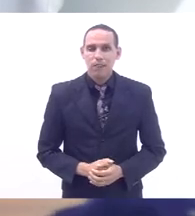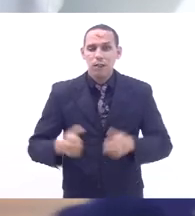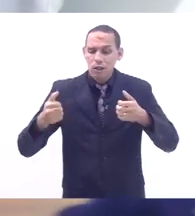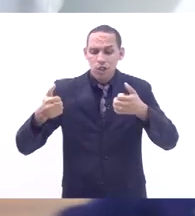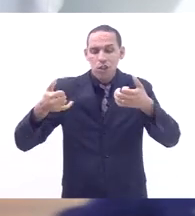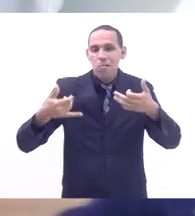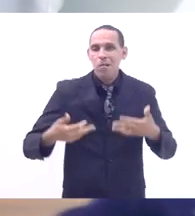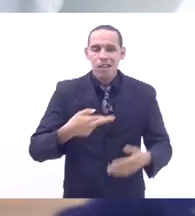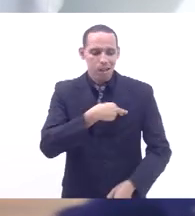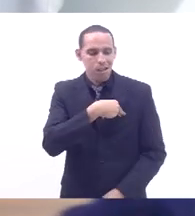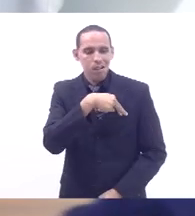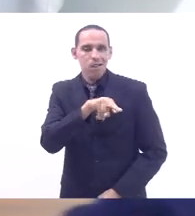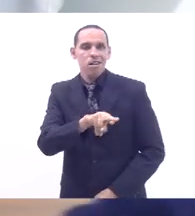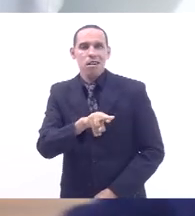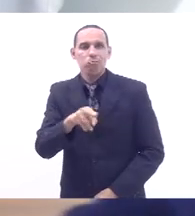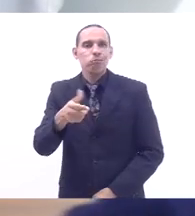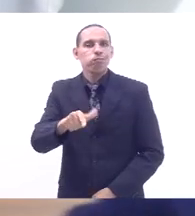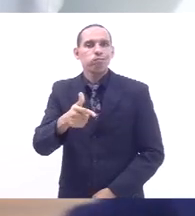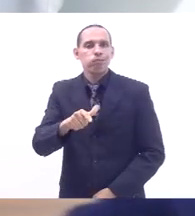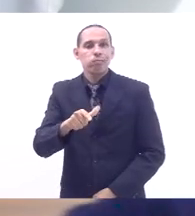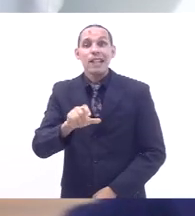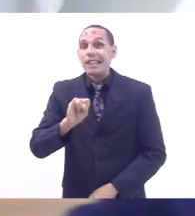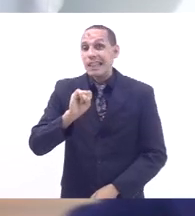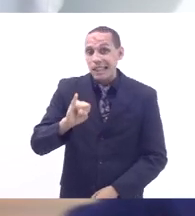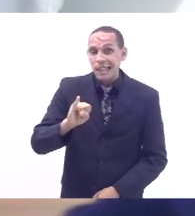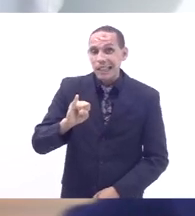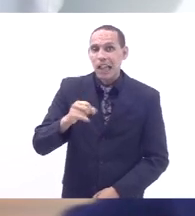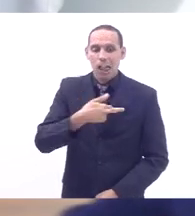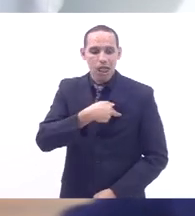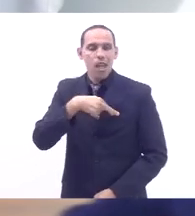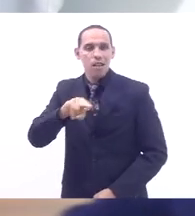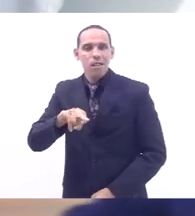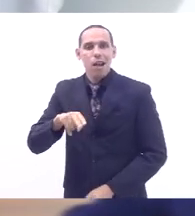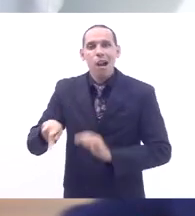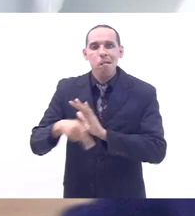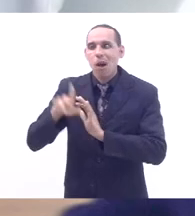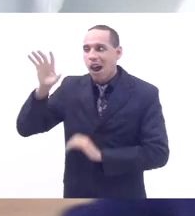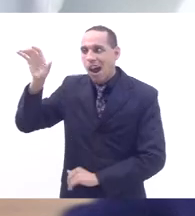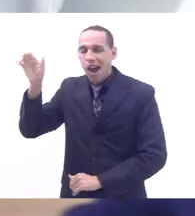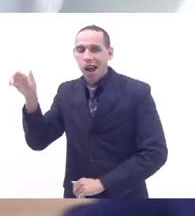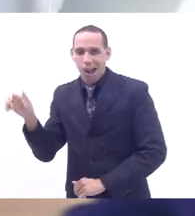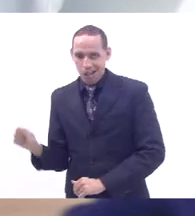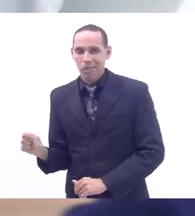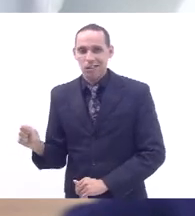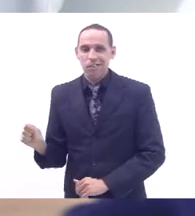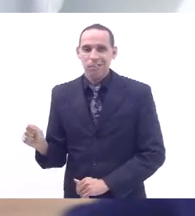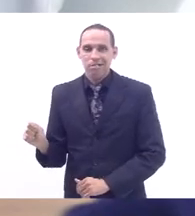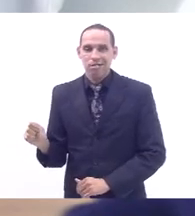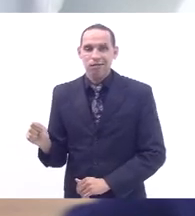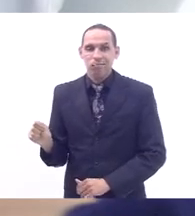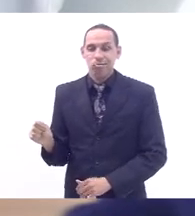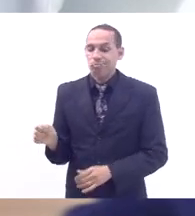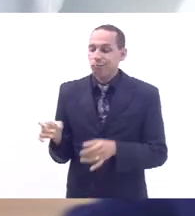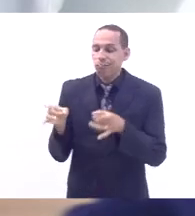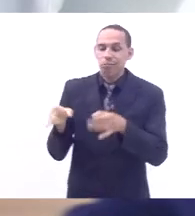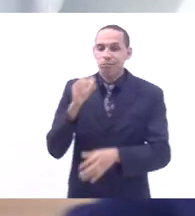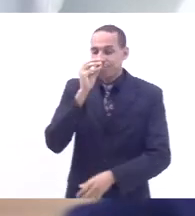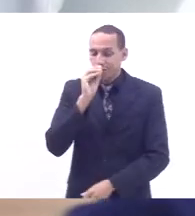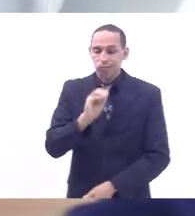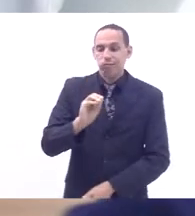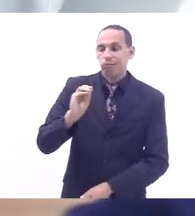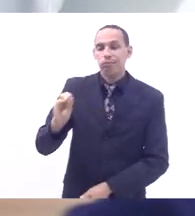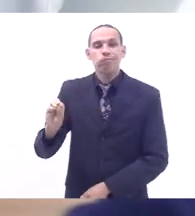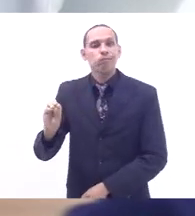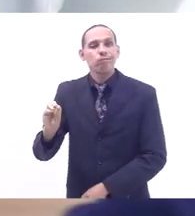quando a religião é matriz africana. A gente deixa muito de lado. Eu